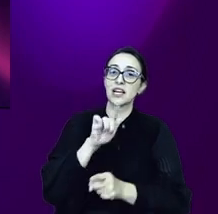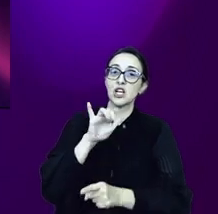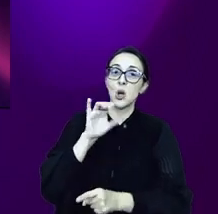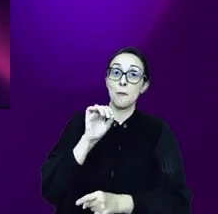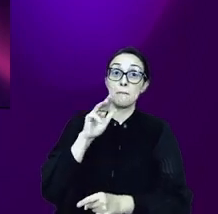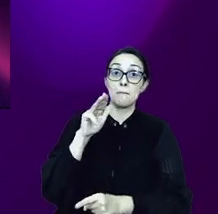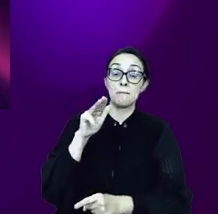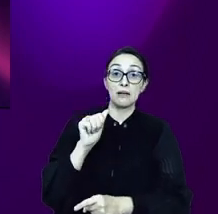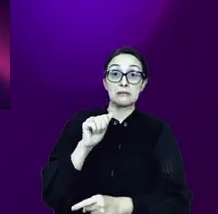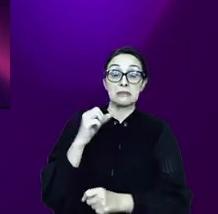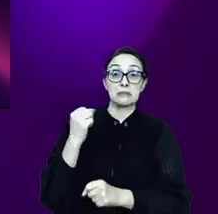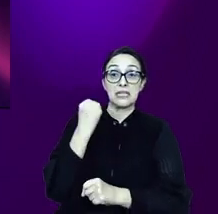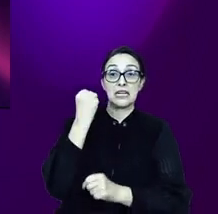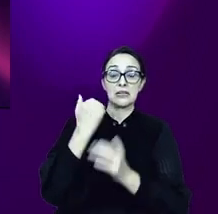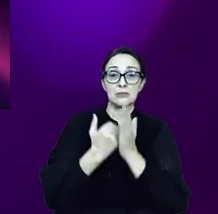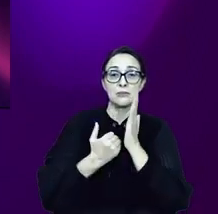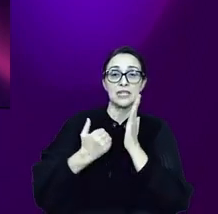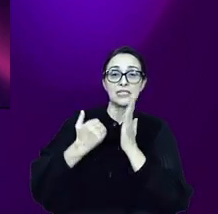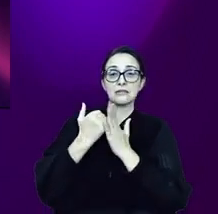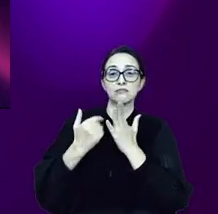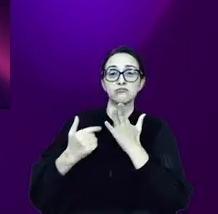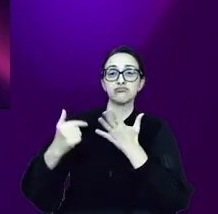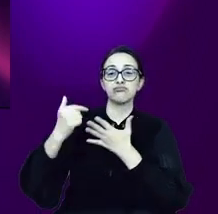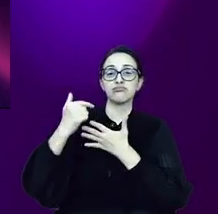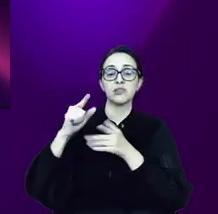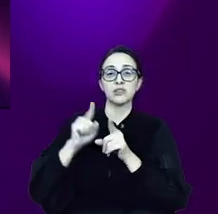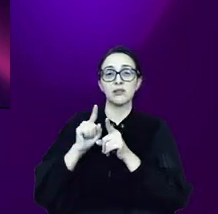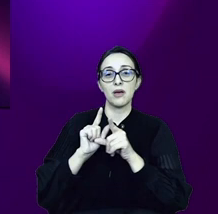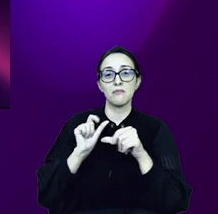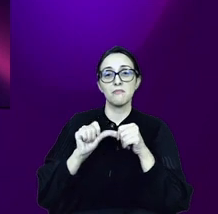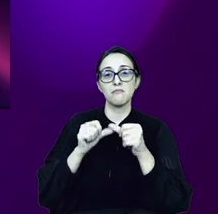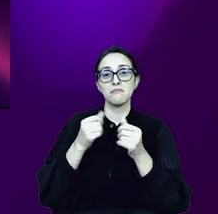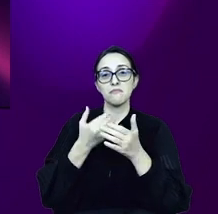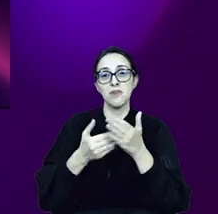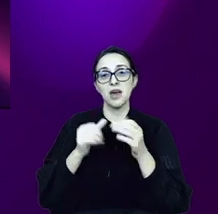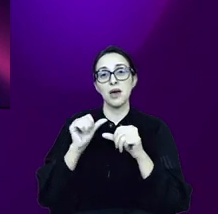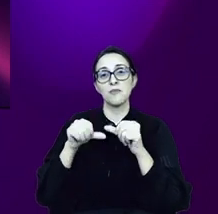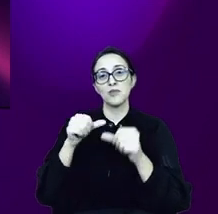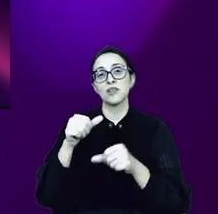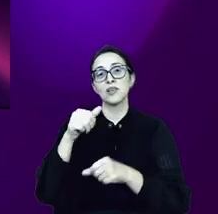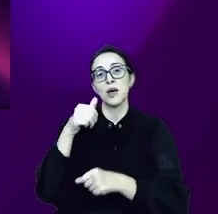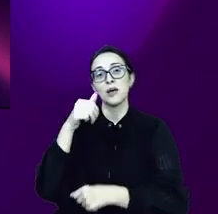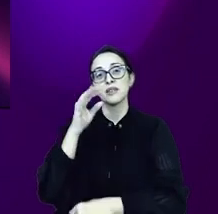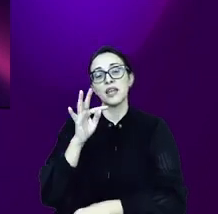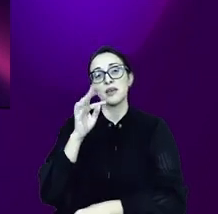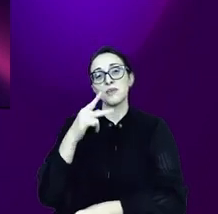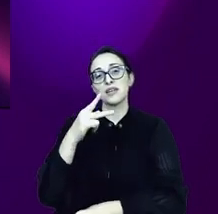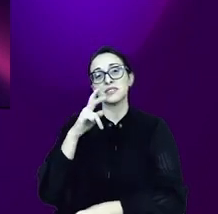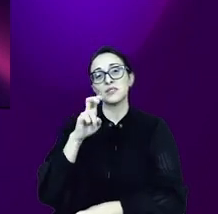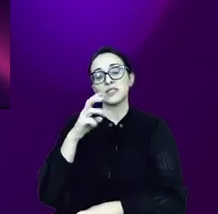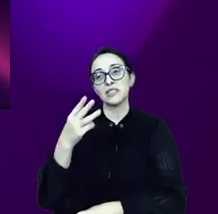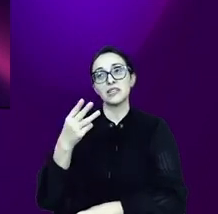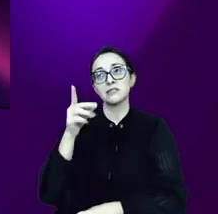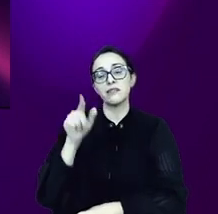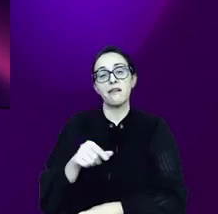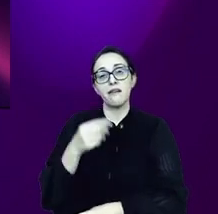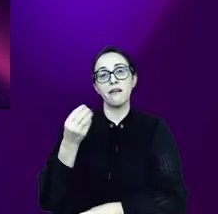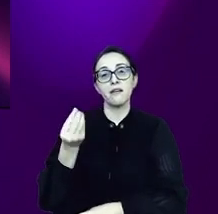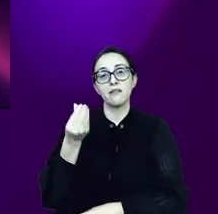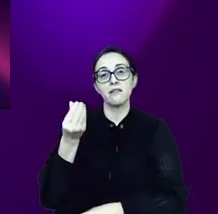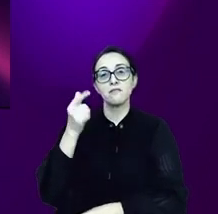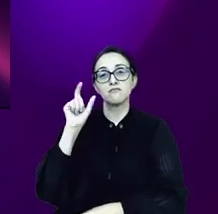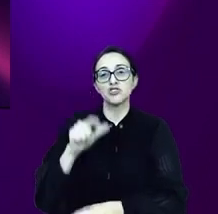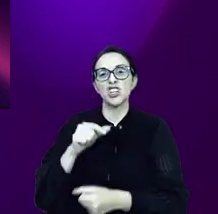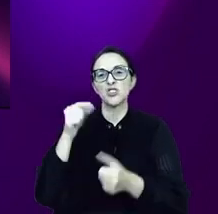grau. E essa perda a mutação do P53, ele não é necessariamente uma forma